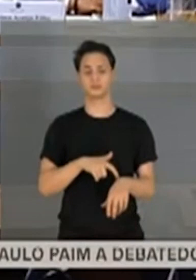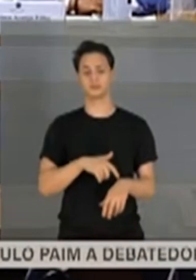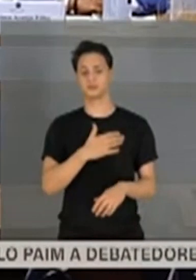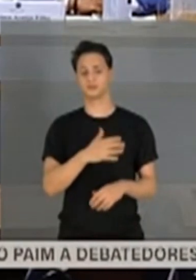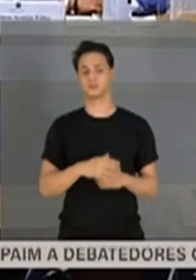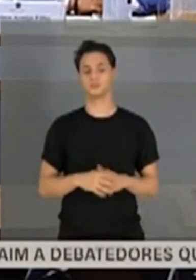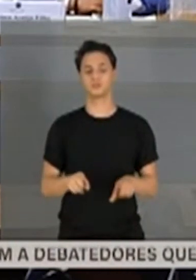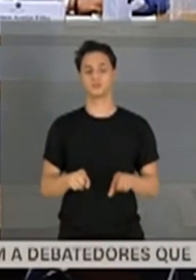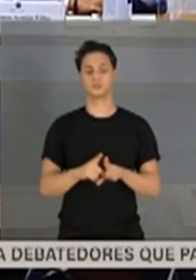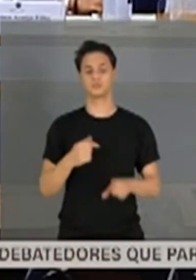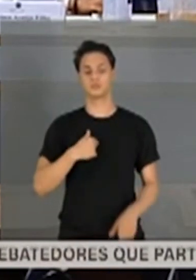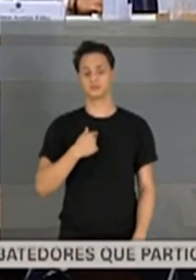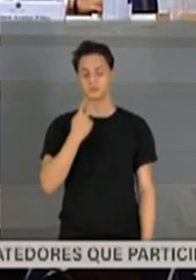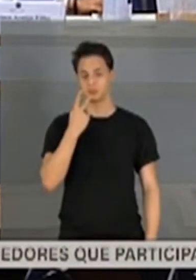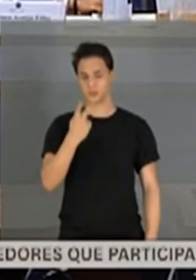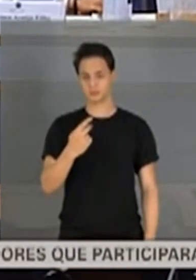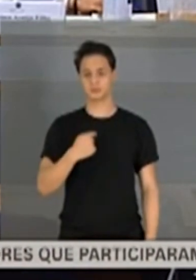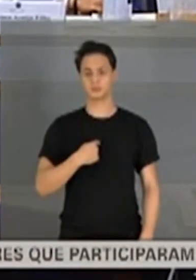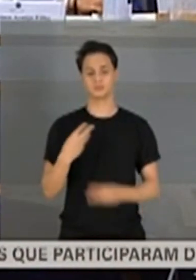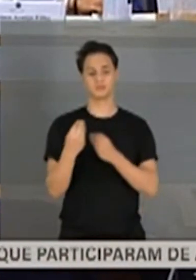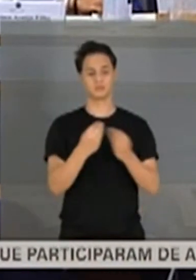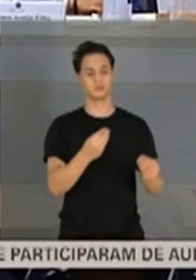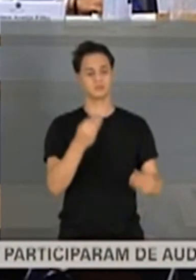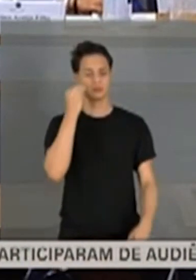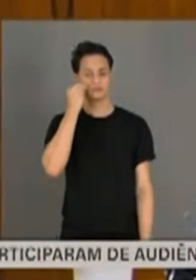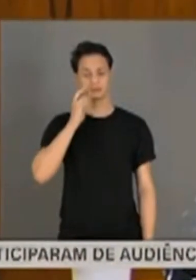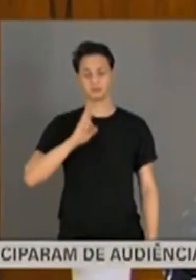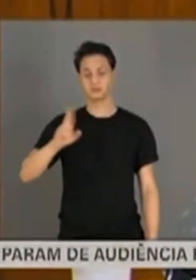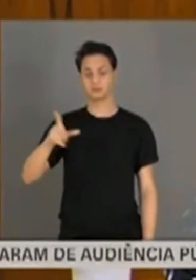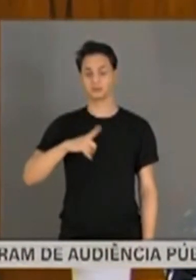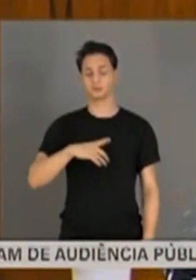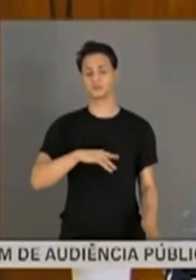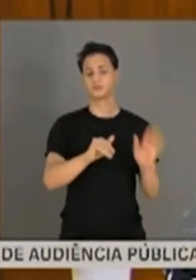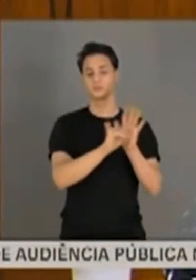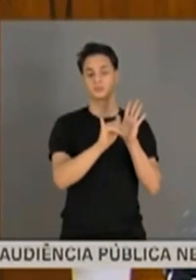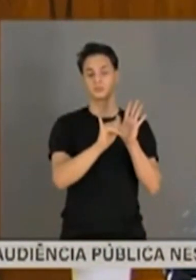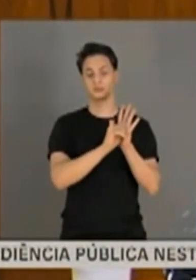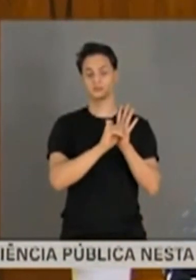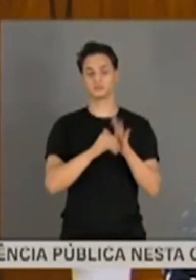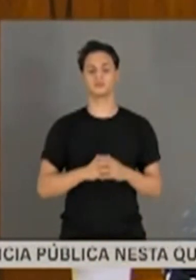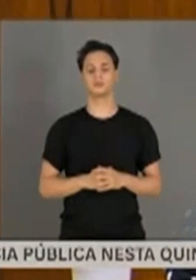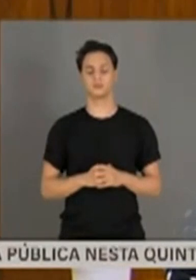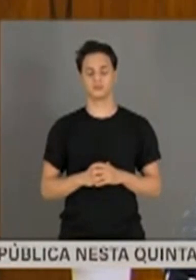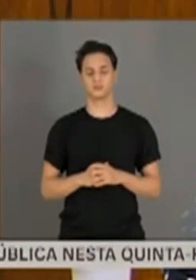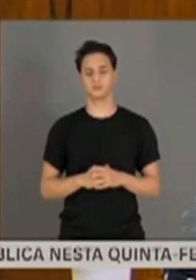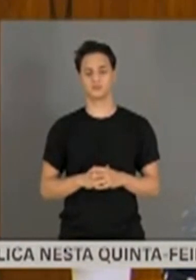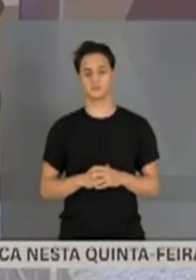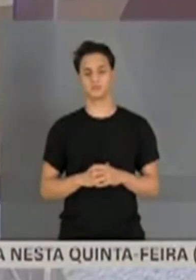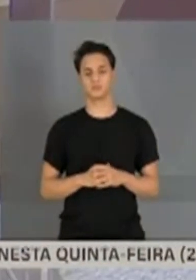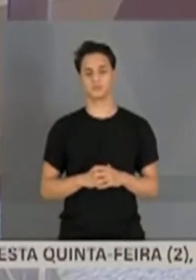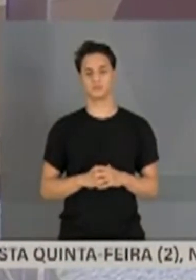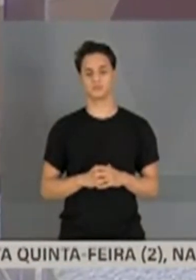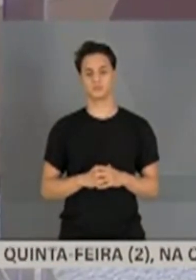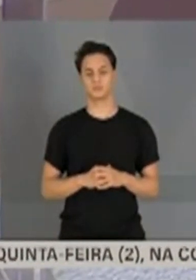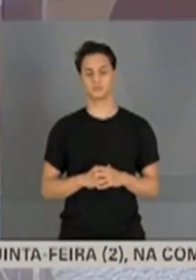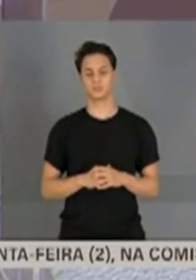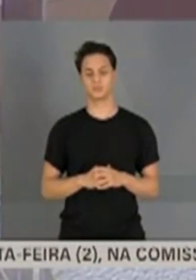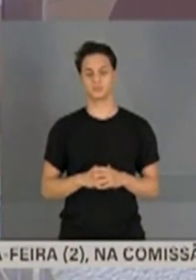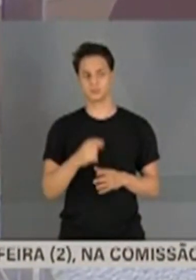eu falei que entregaram um teste diferente do que estava no edital, eles entregaram, tem